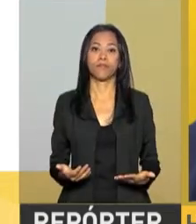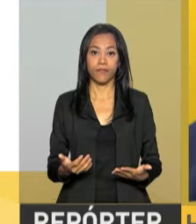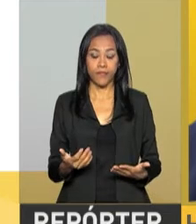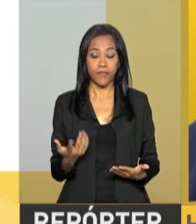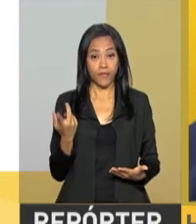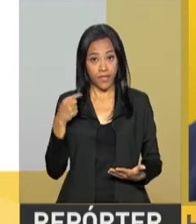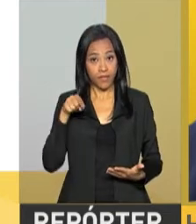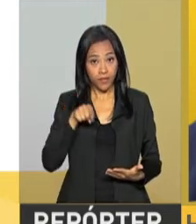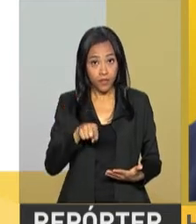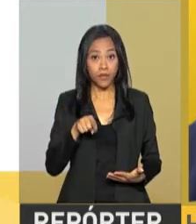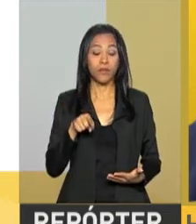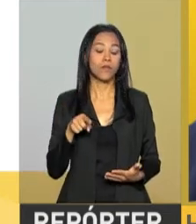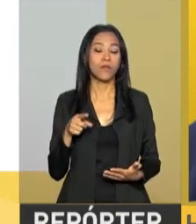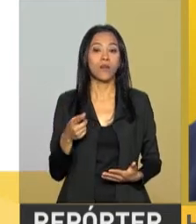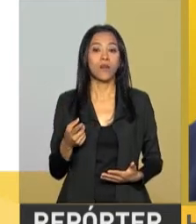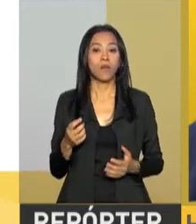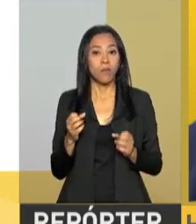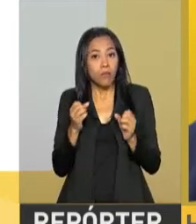ser